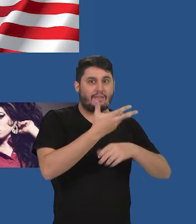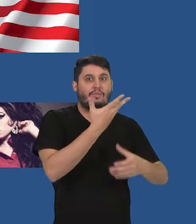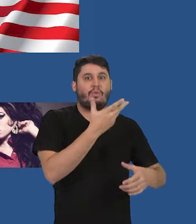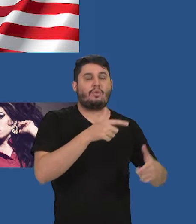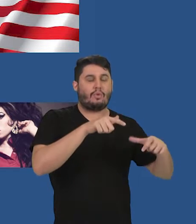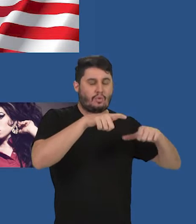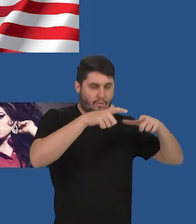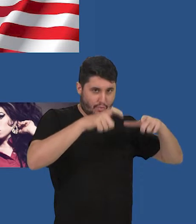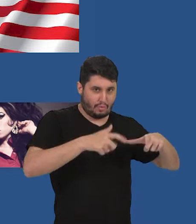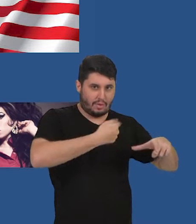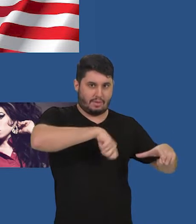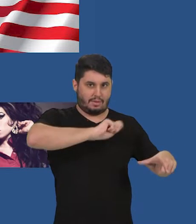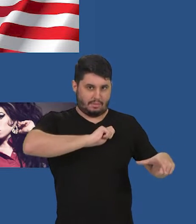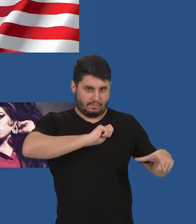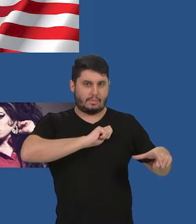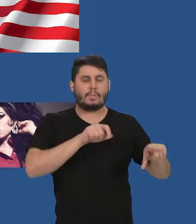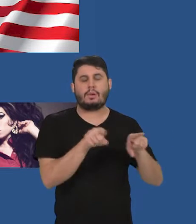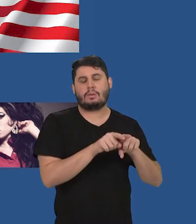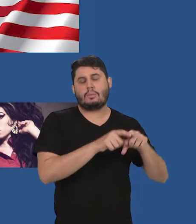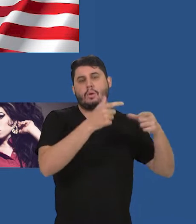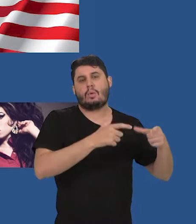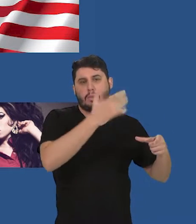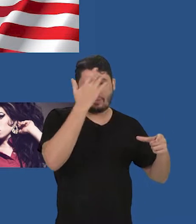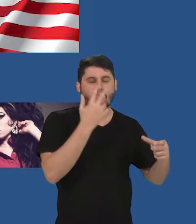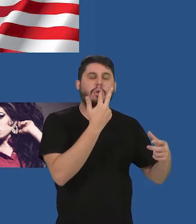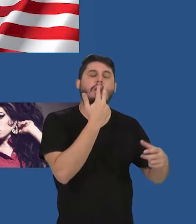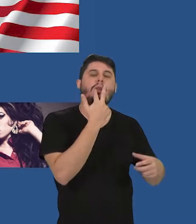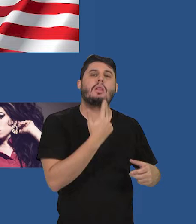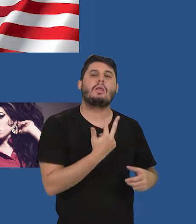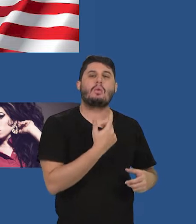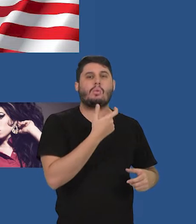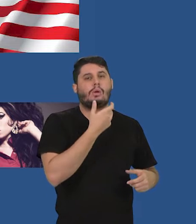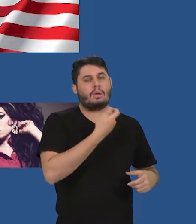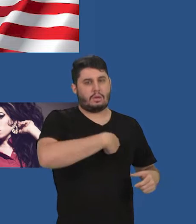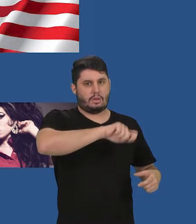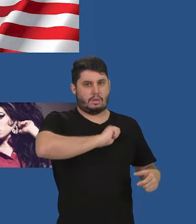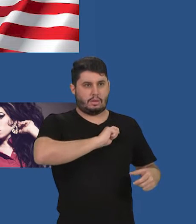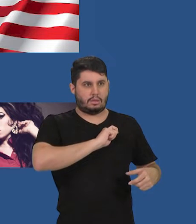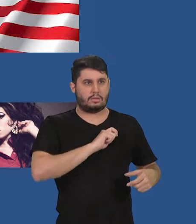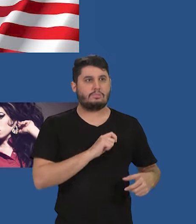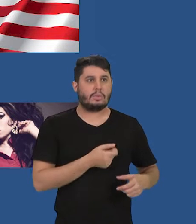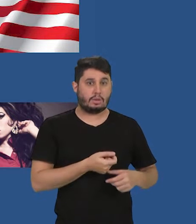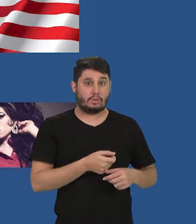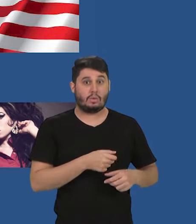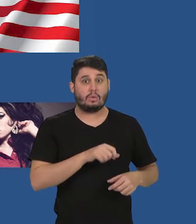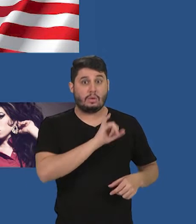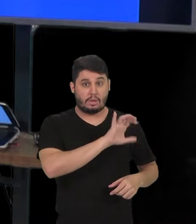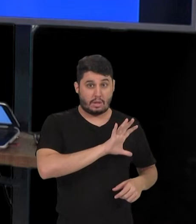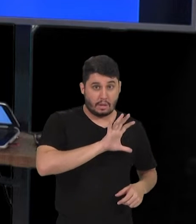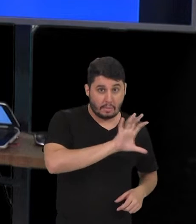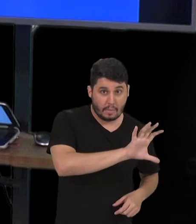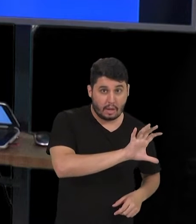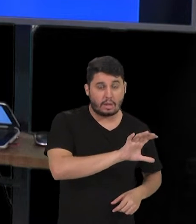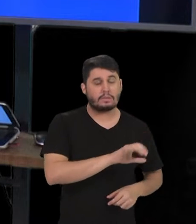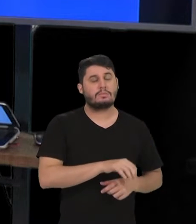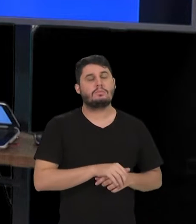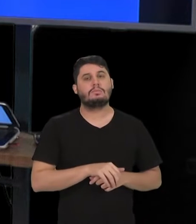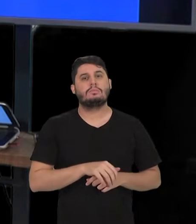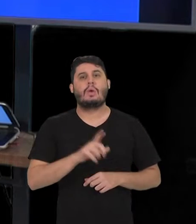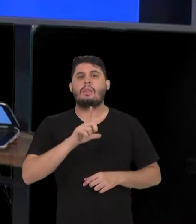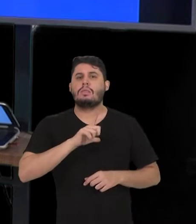podia ser na Argentina ou qualquer outro país que fala língua espanhola. Essa questão dessa segunda imagem aqui de espanhol que a gente está vendo, ela